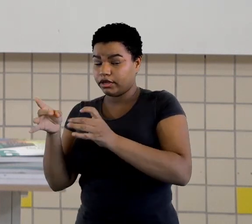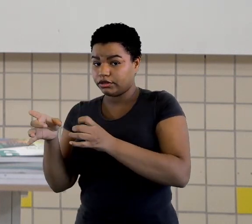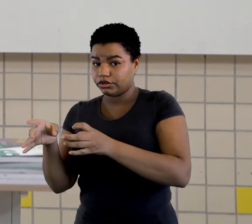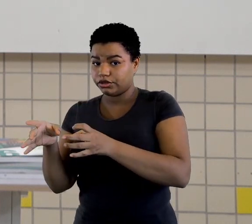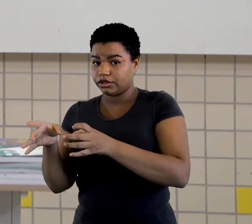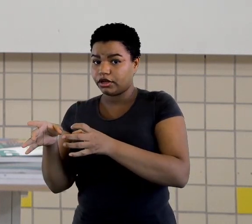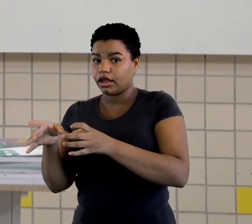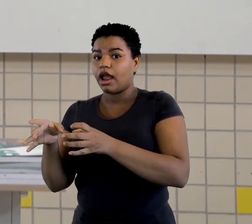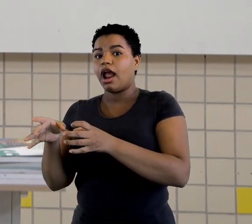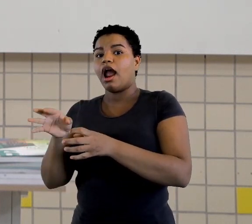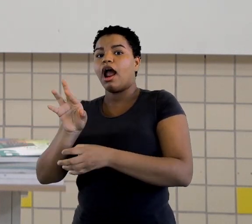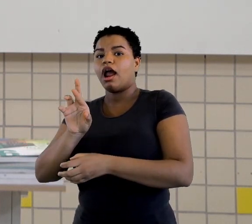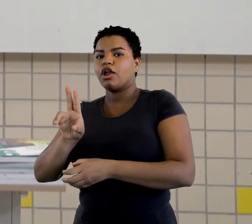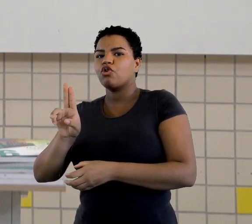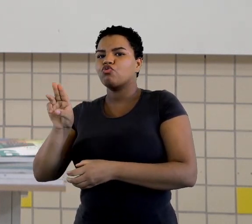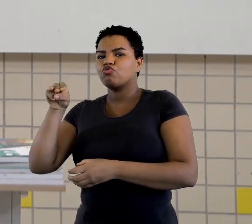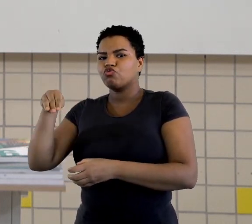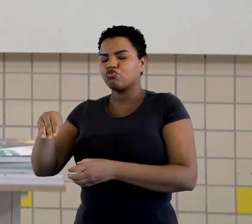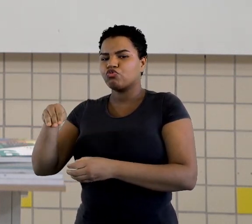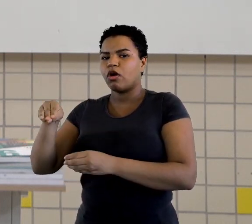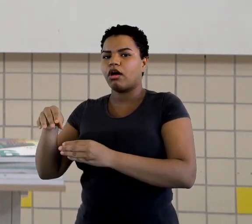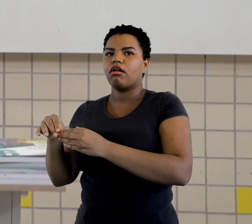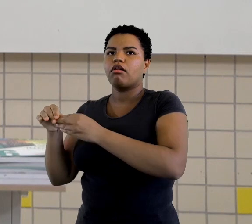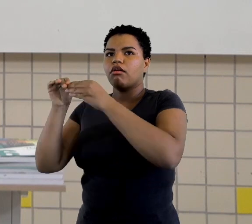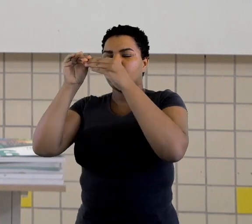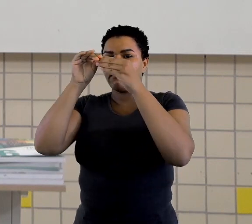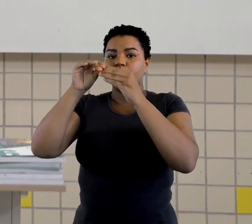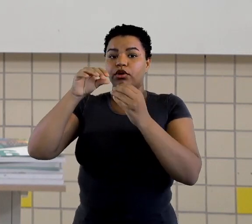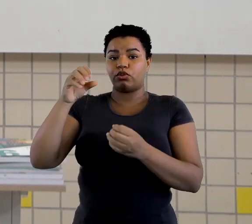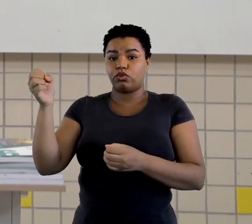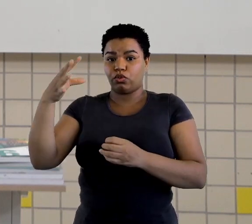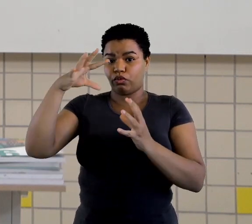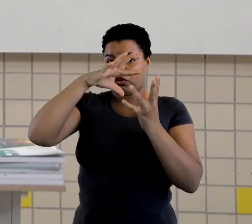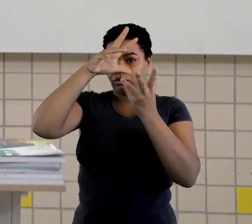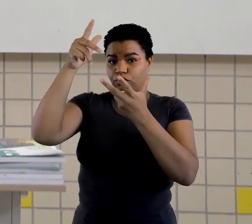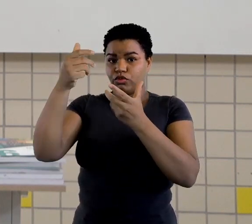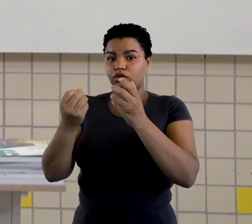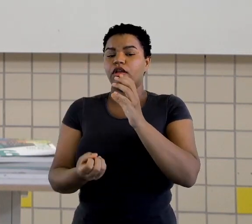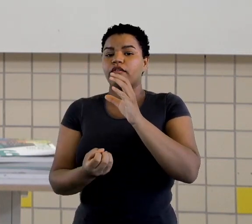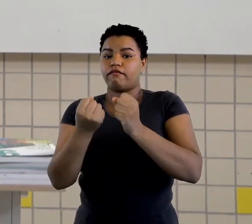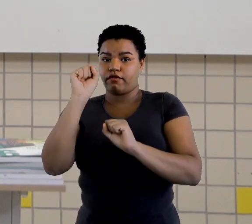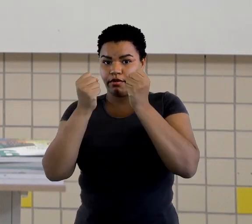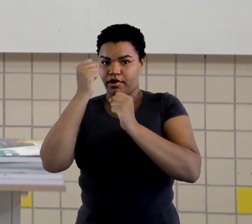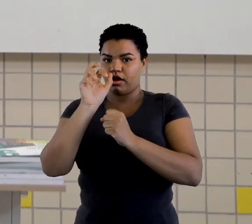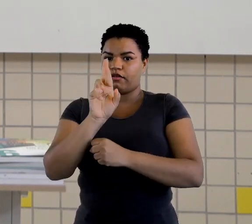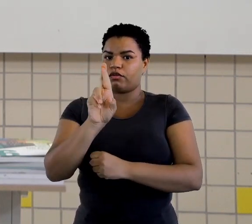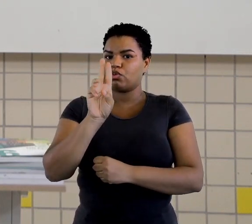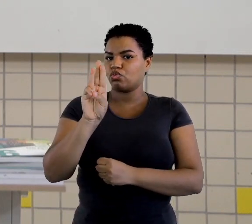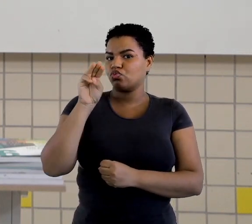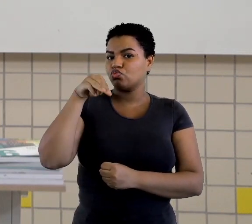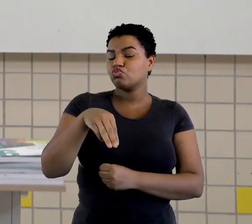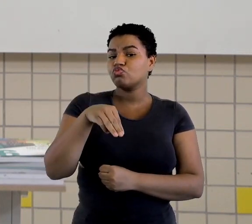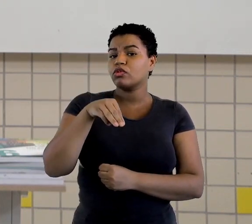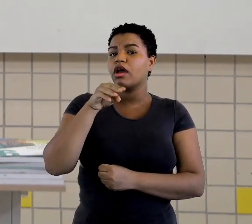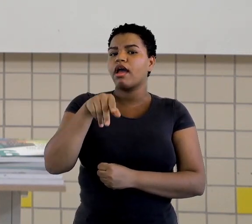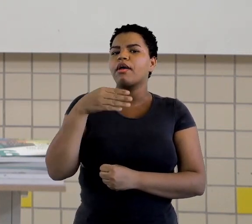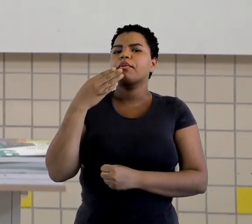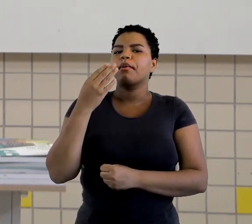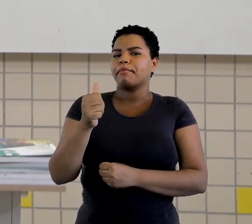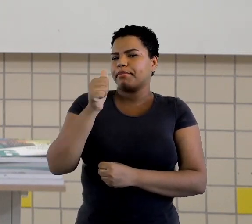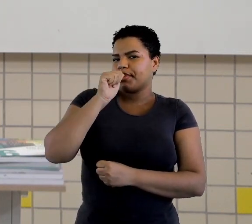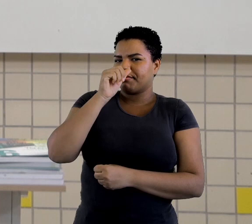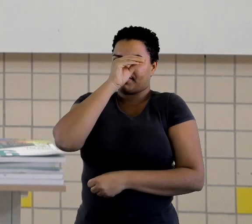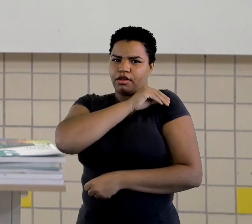levavam esse rum das Ilhas das Antilhas para o Novo Mundo e fabricavam o rum. O rum é uma bebida alcoólica